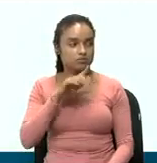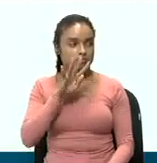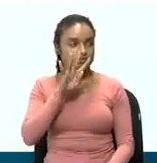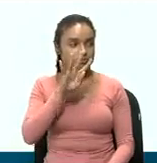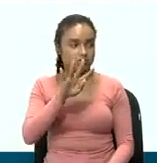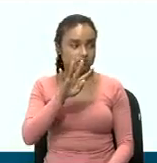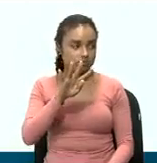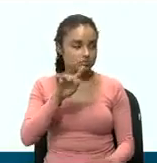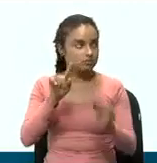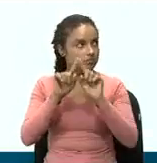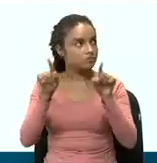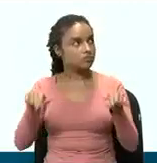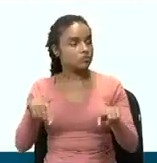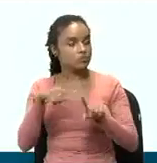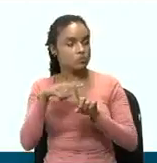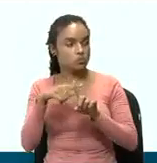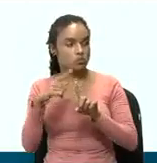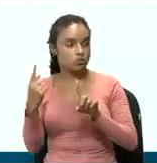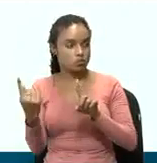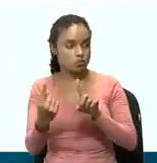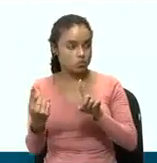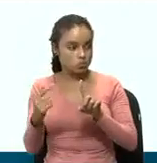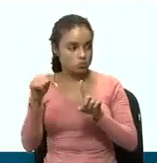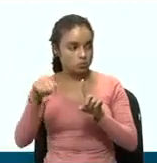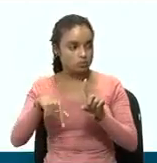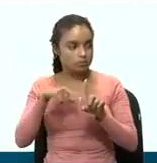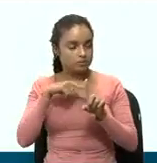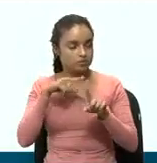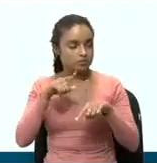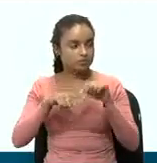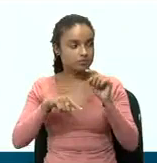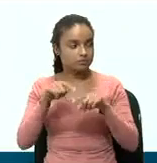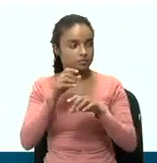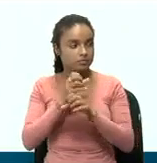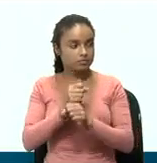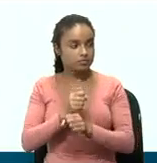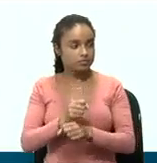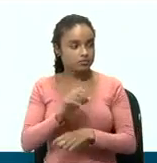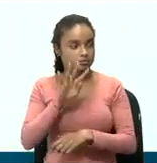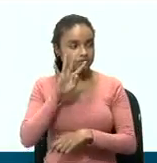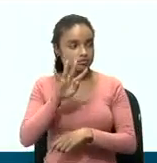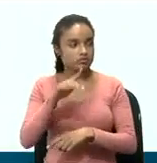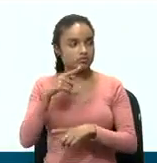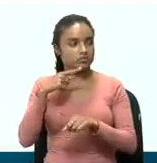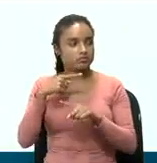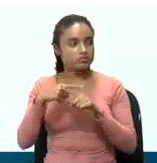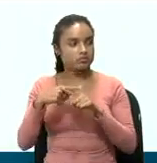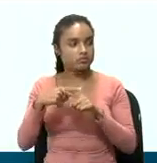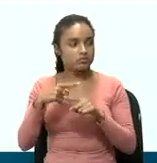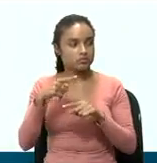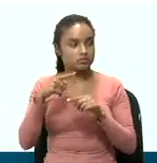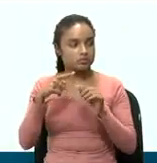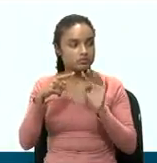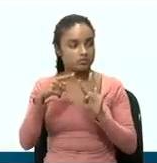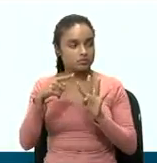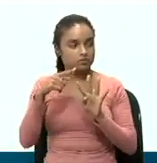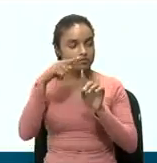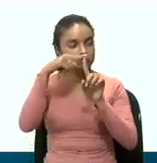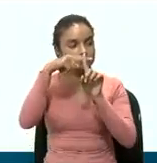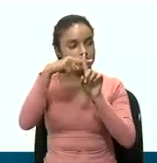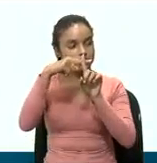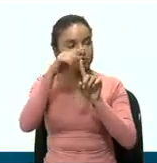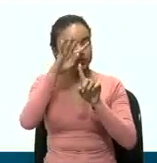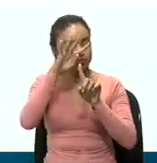4 mais 1. Então, houve o cancelamento do 4 mais 1 com esse 4. E por